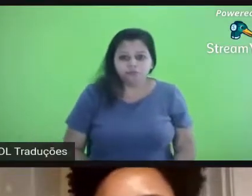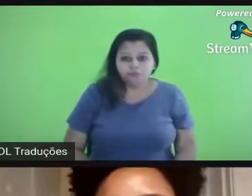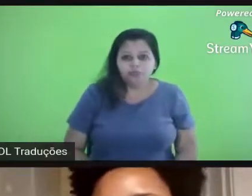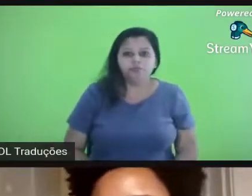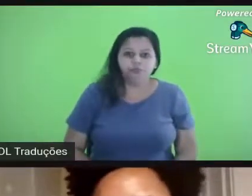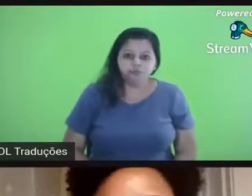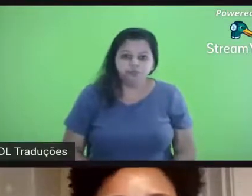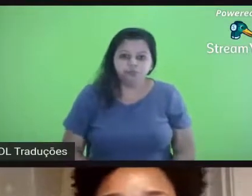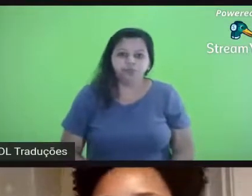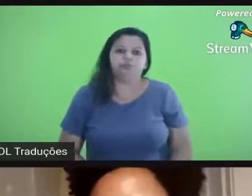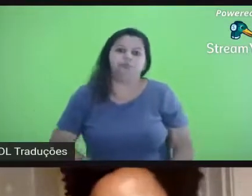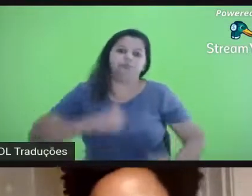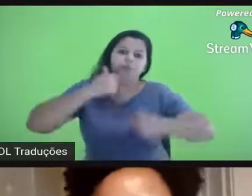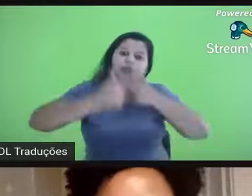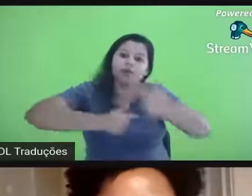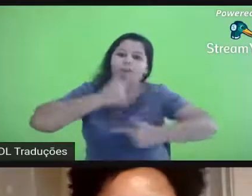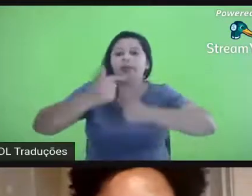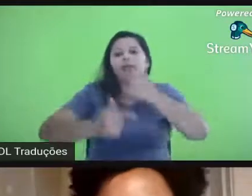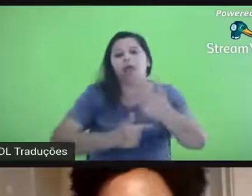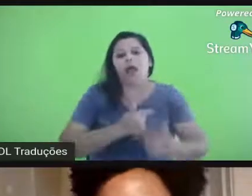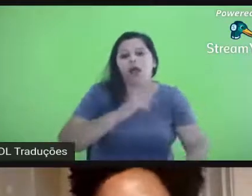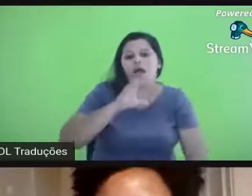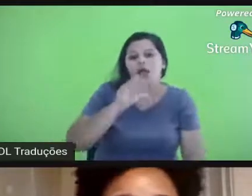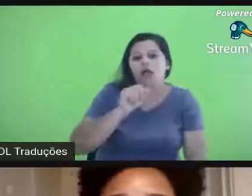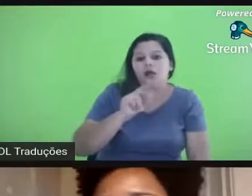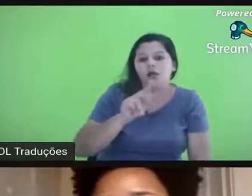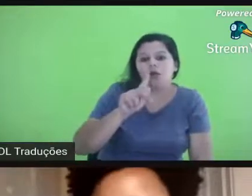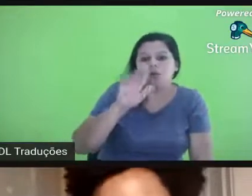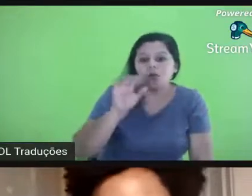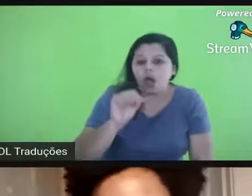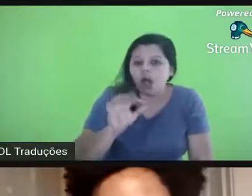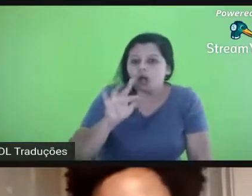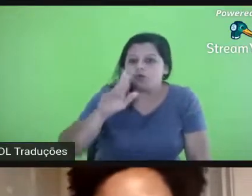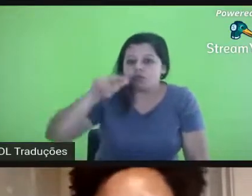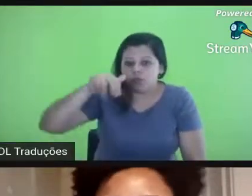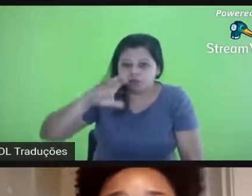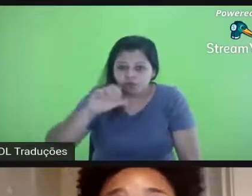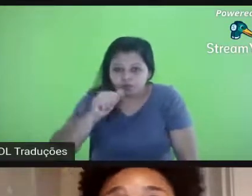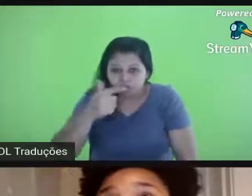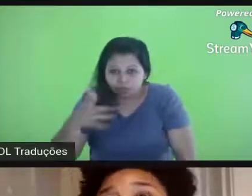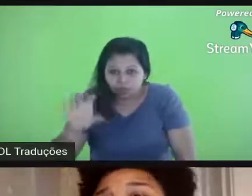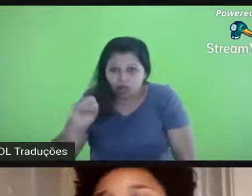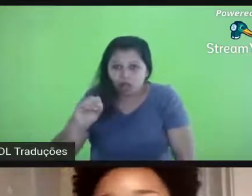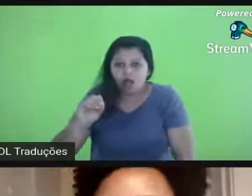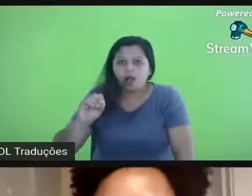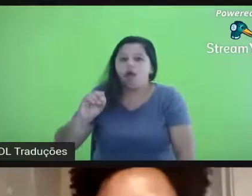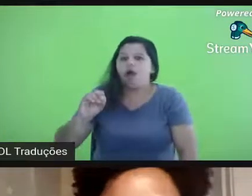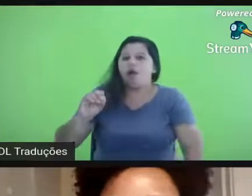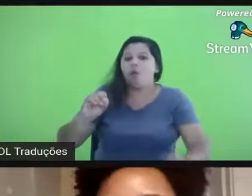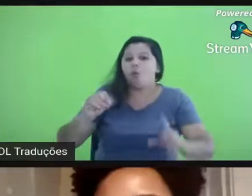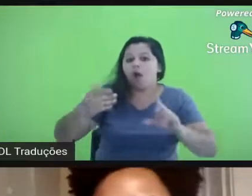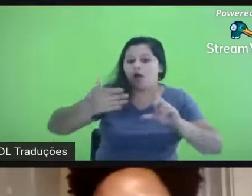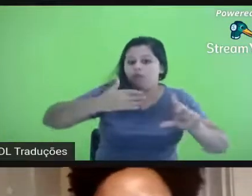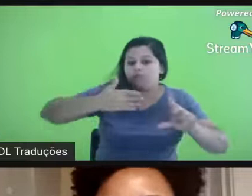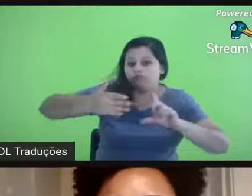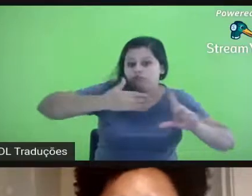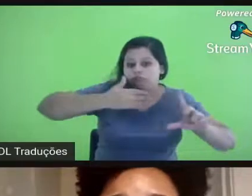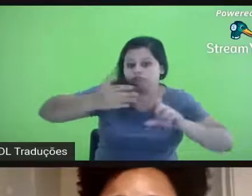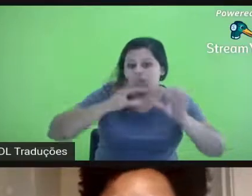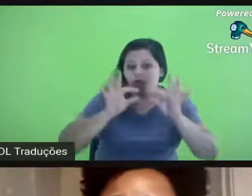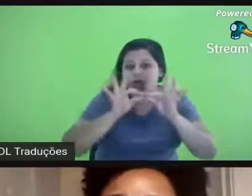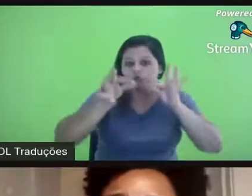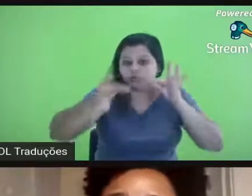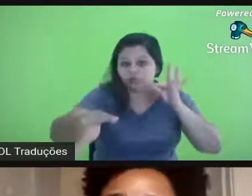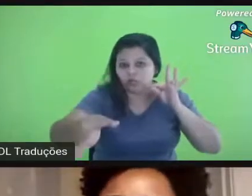exercer uma função, um trabalho que seja de forma remota, né, no novo normal, esse home office, a